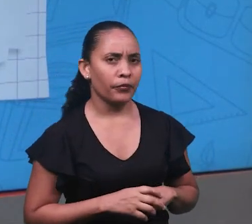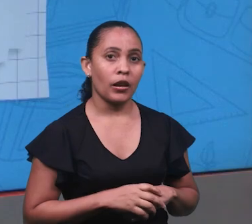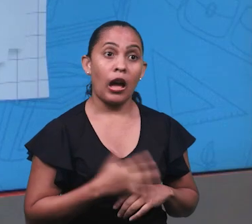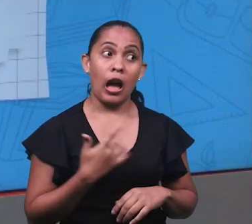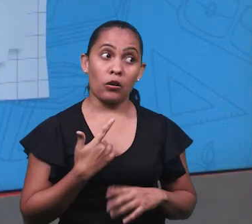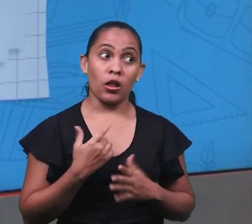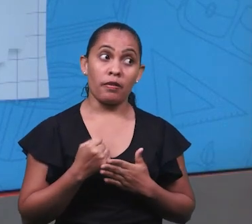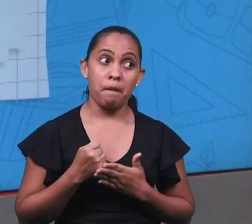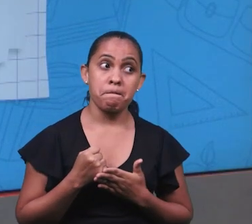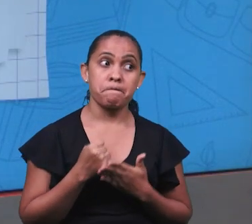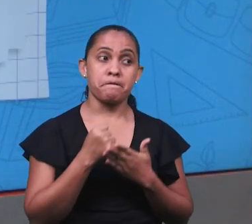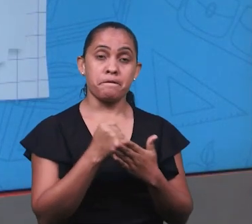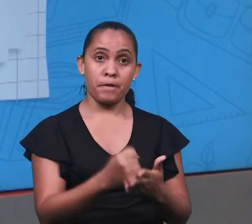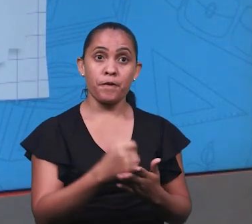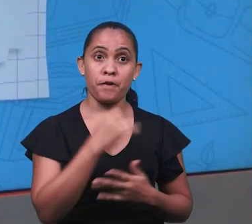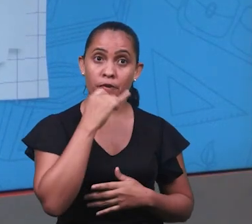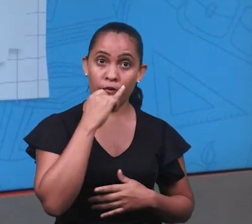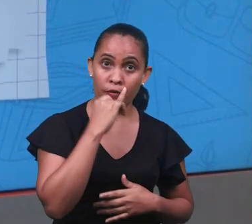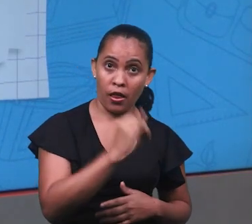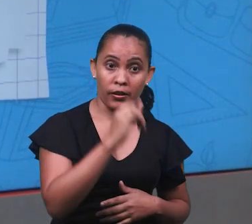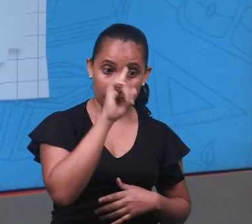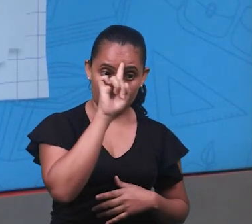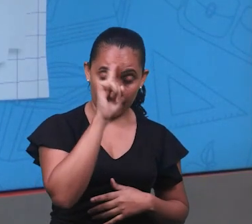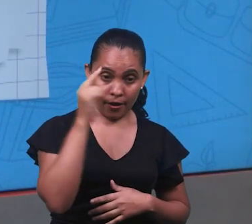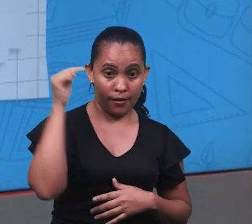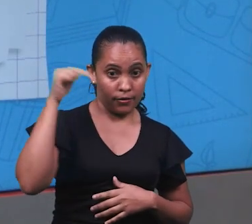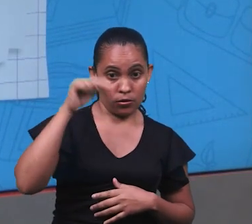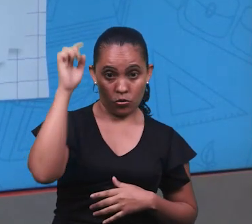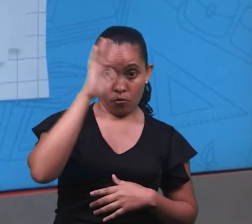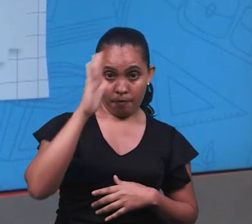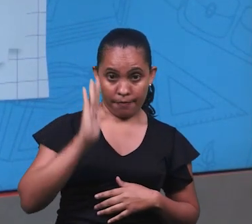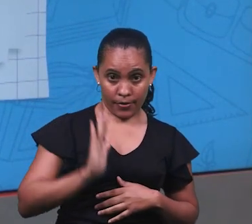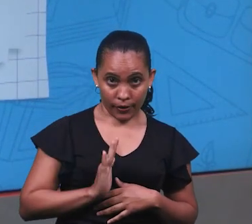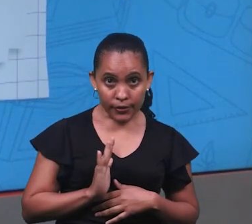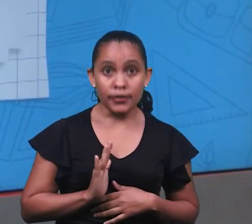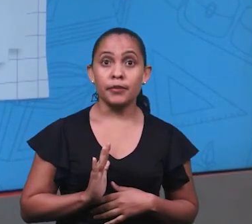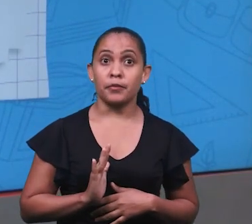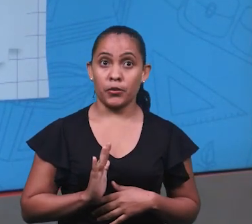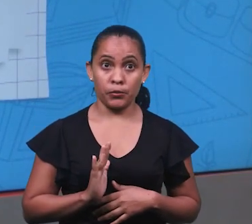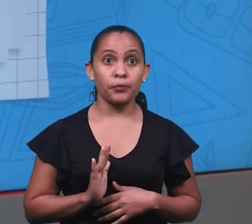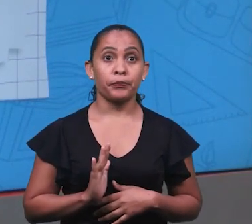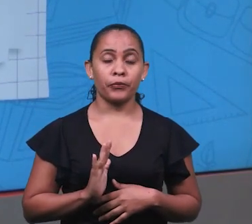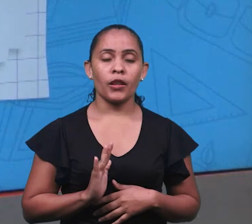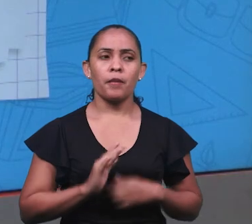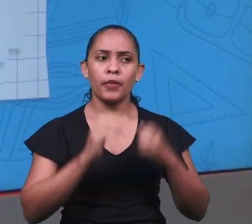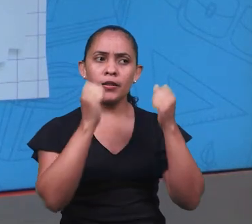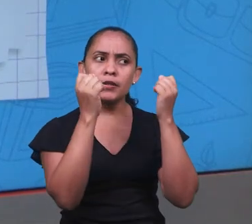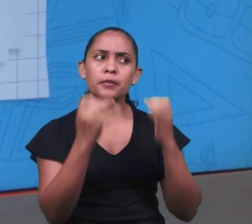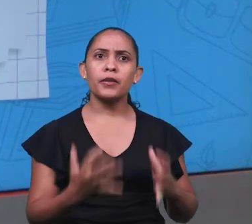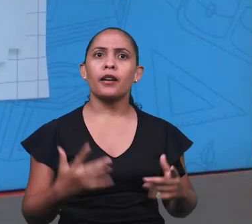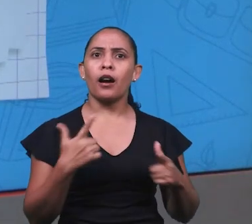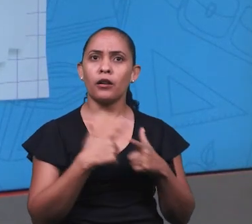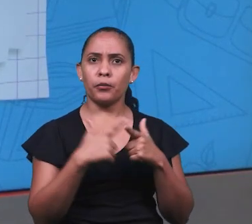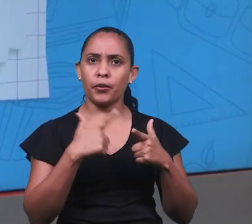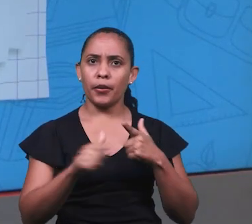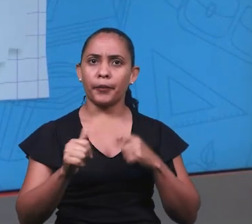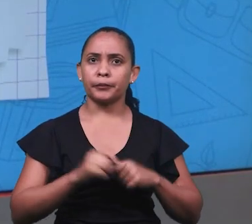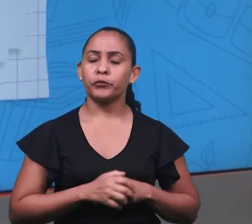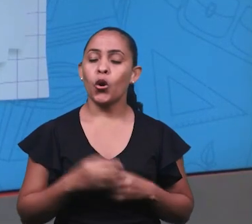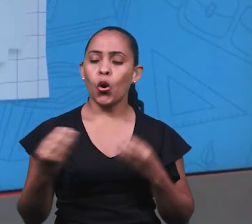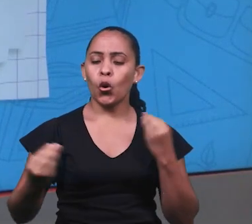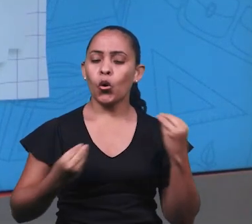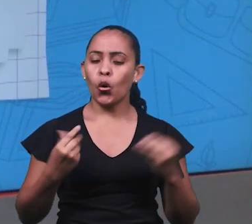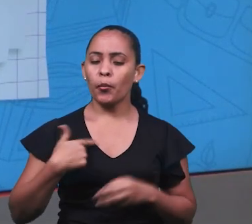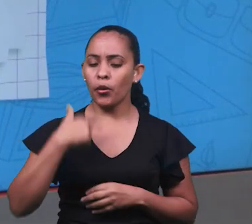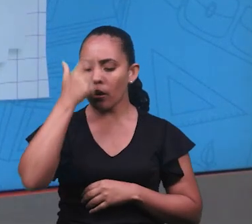que defender a ideia de que o machismo no Brasil acaba por explicar o problema. Como que eu